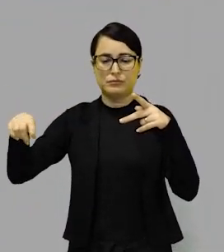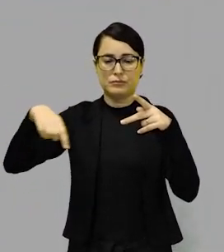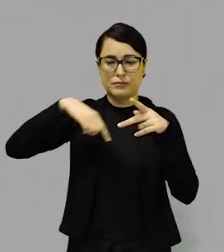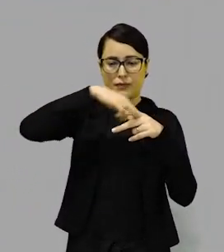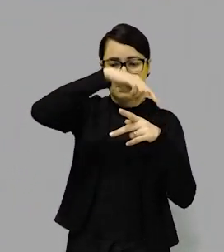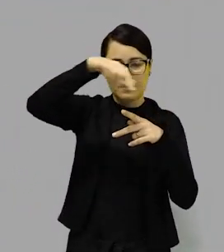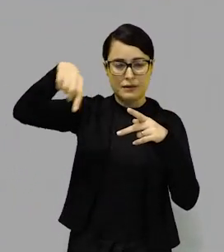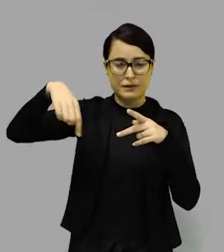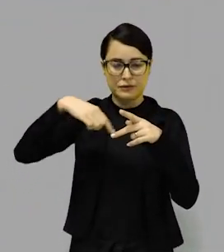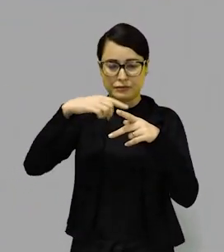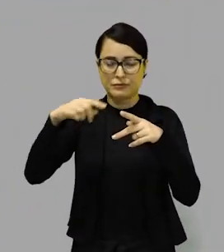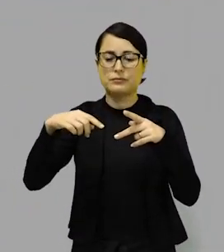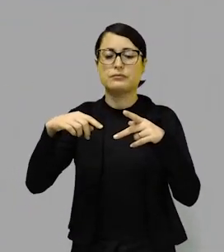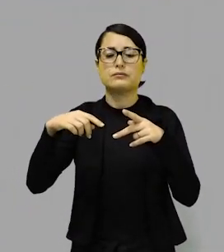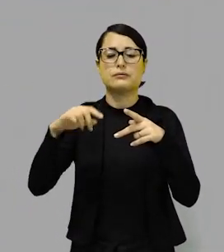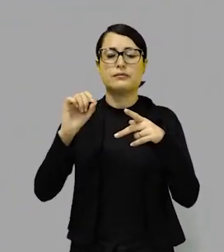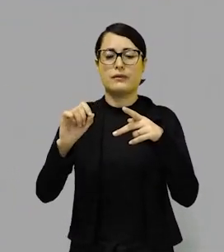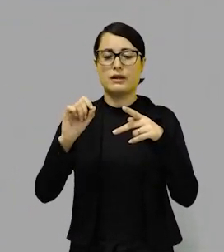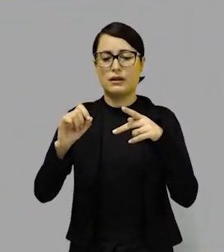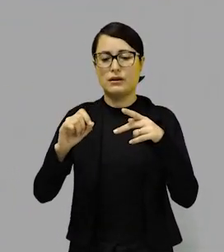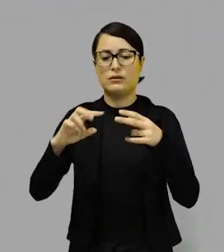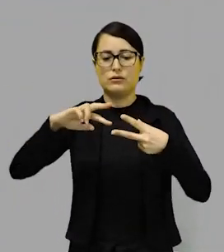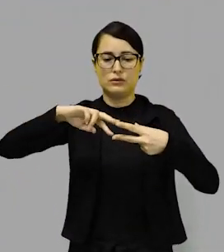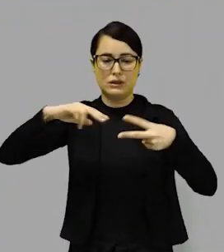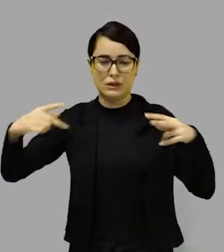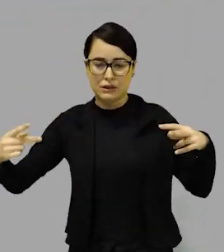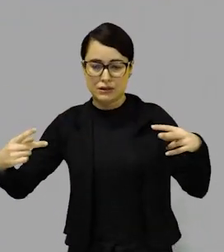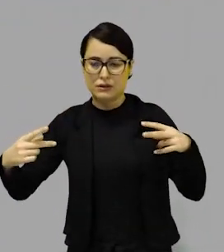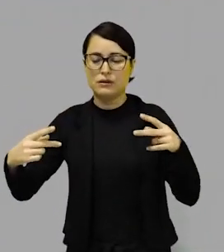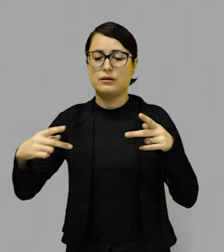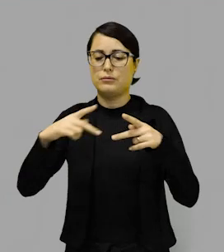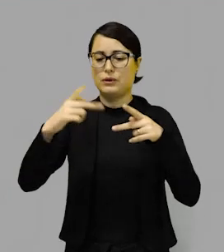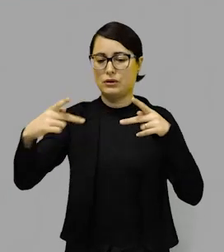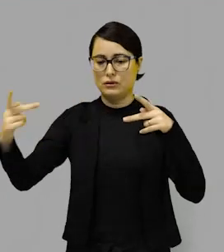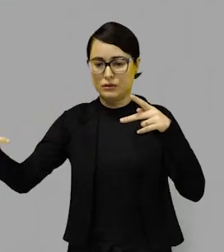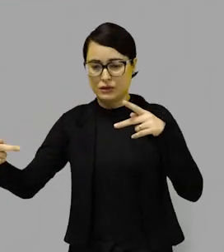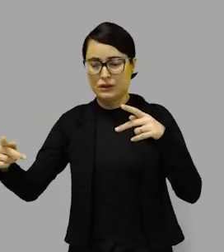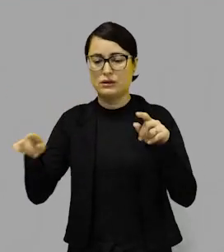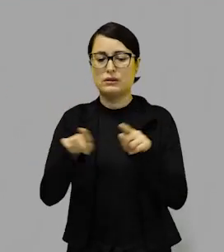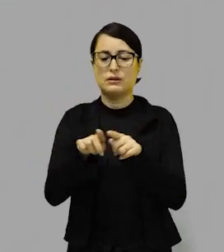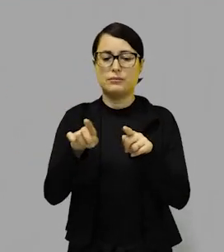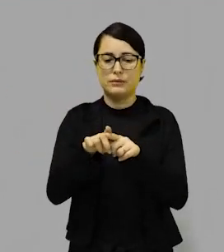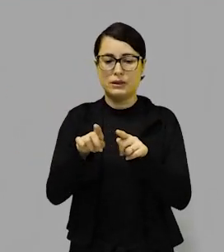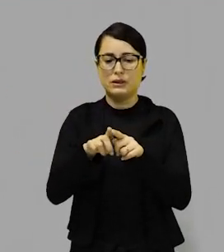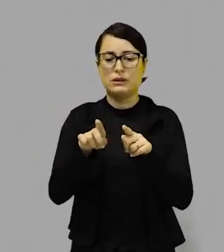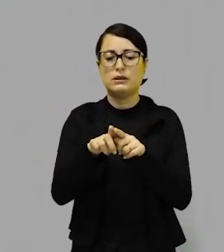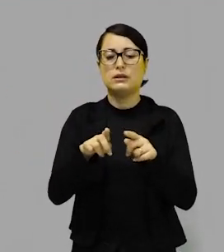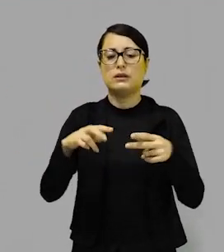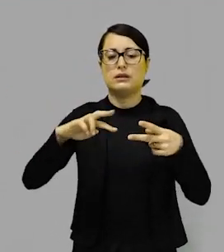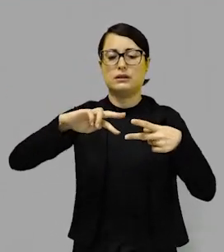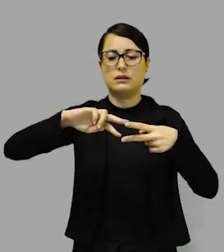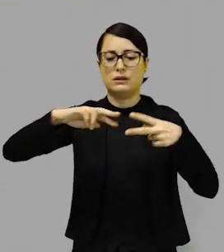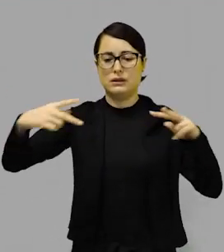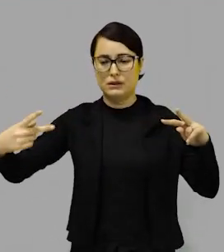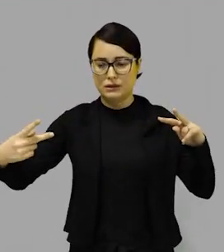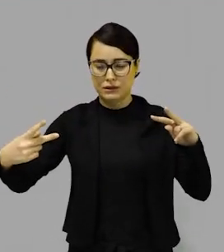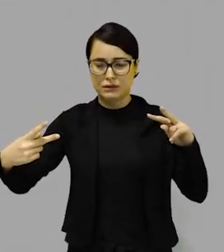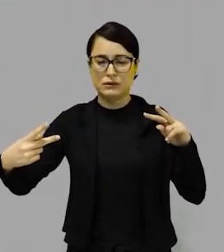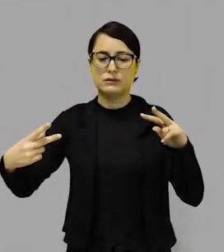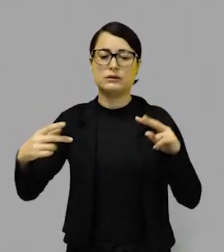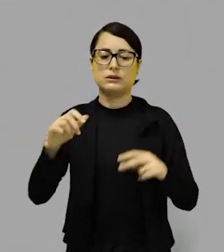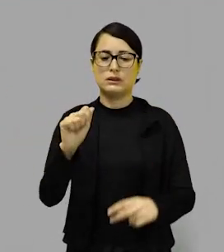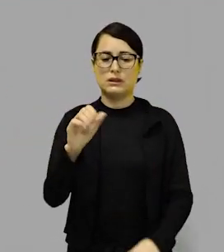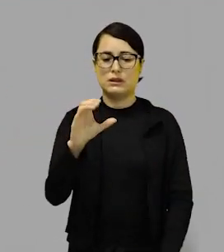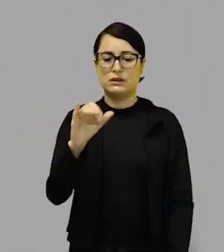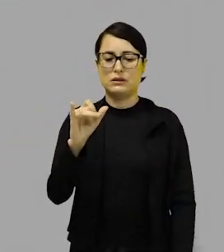nada mais, nada menos é formado do que proteína e ácido nucleico. Onde esse ácido nucleico